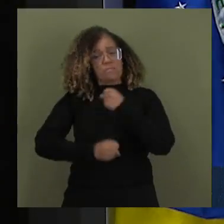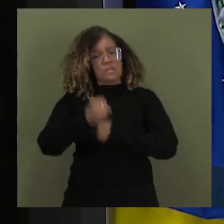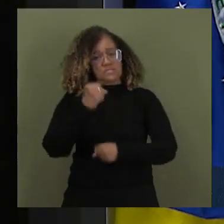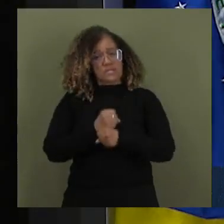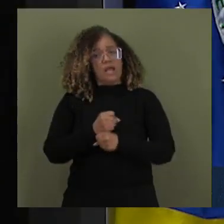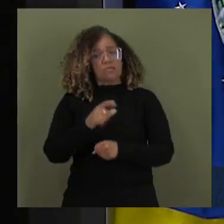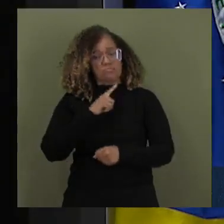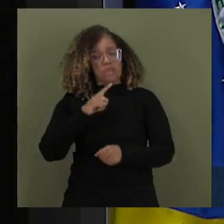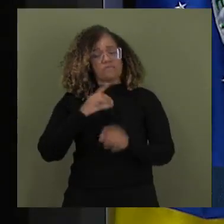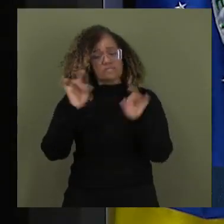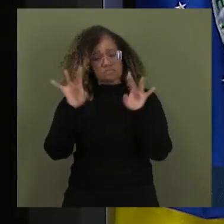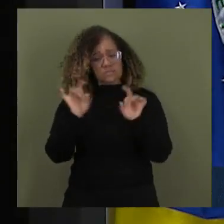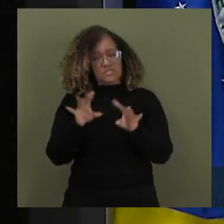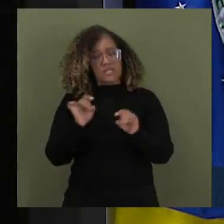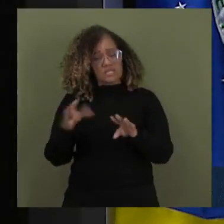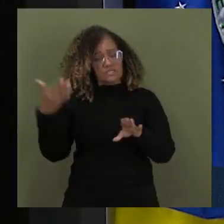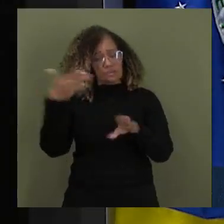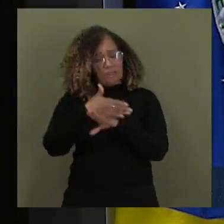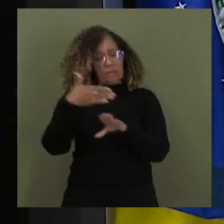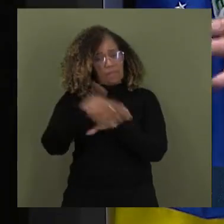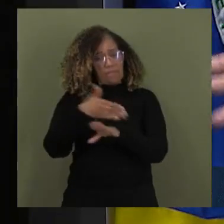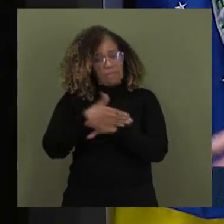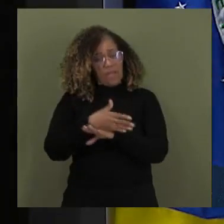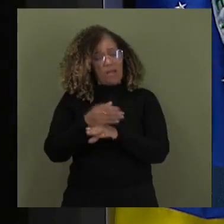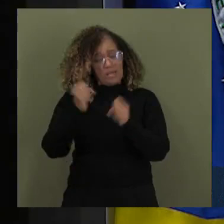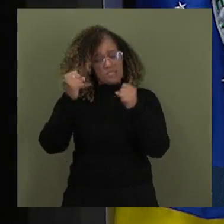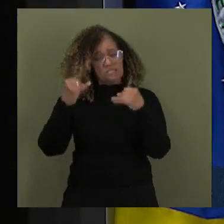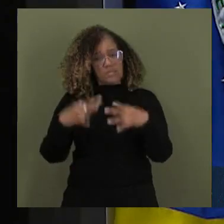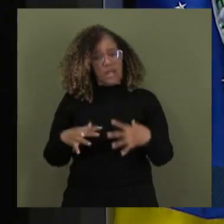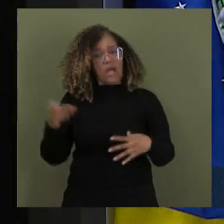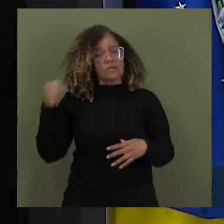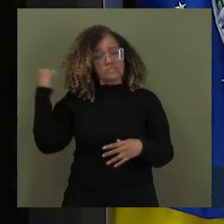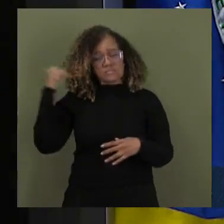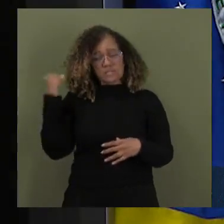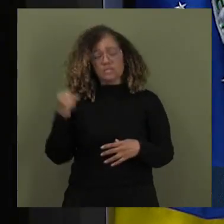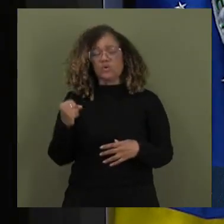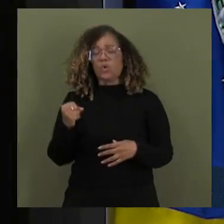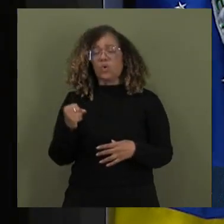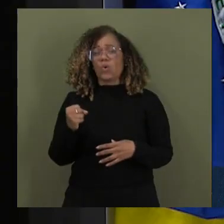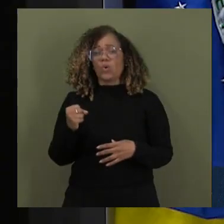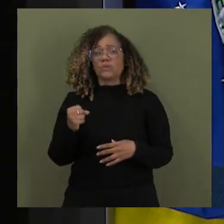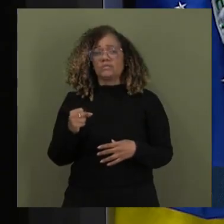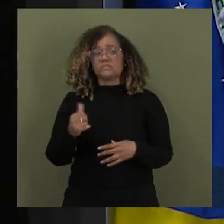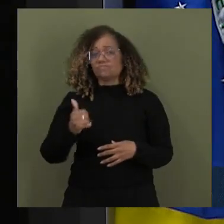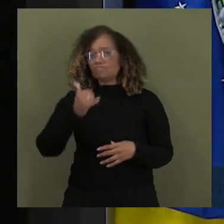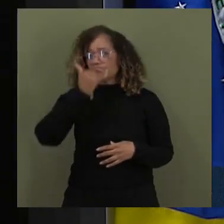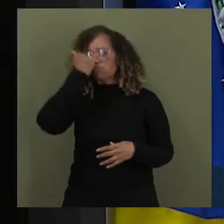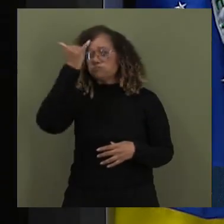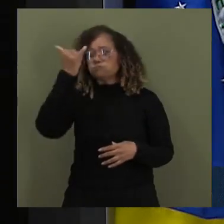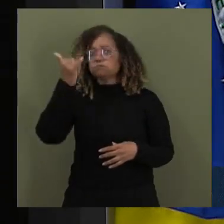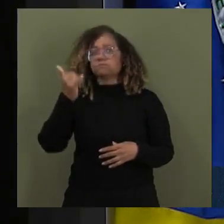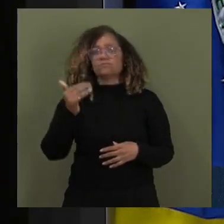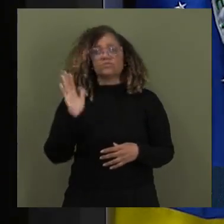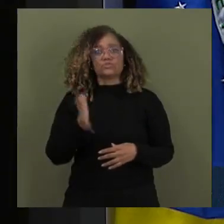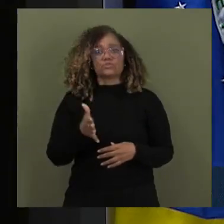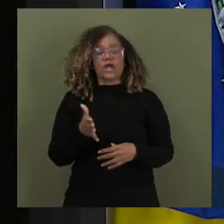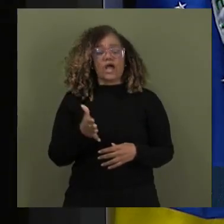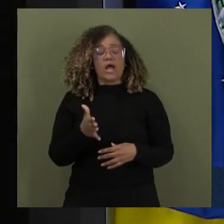Os especialistas vieram aqui e disseram para os senadores a tragédia que seria num caso desse.